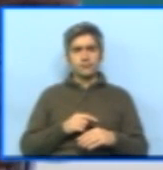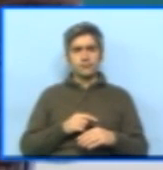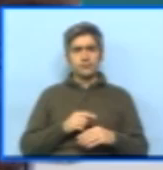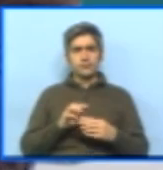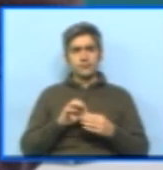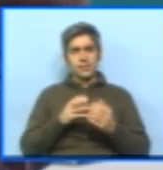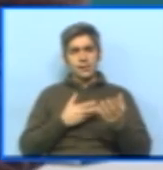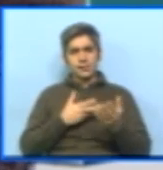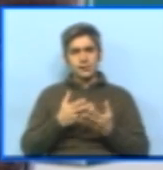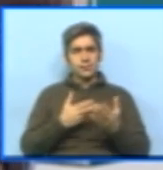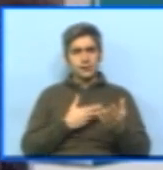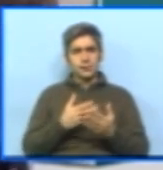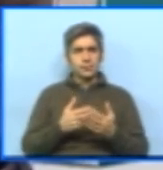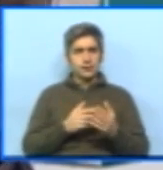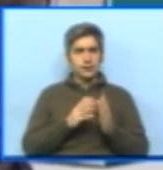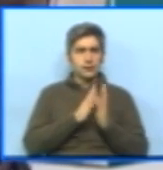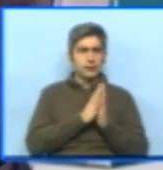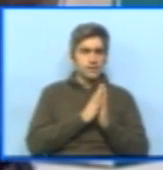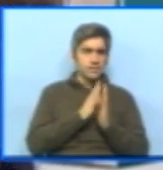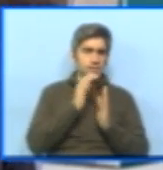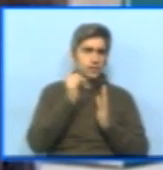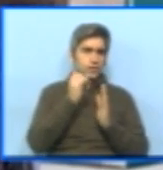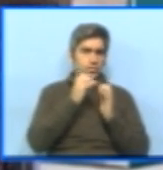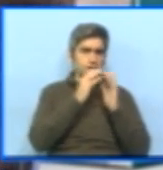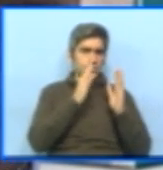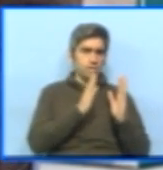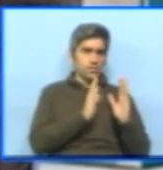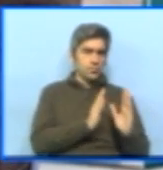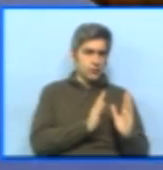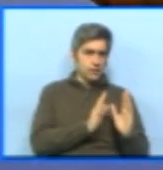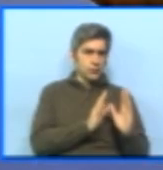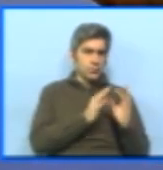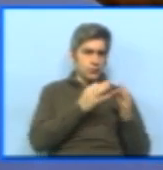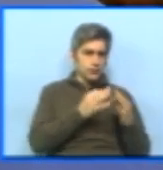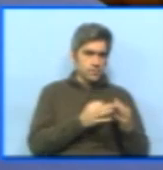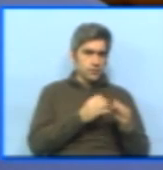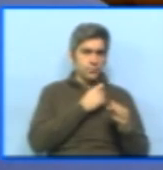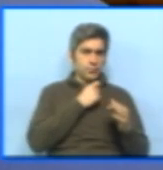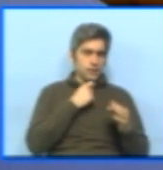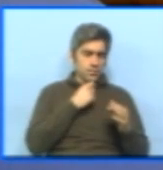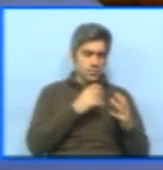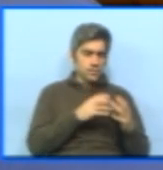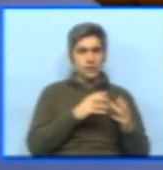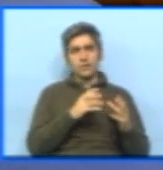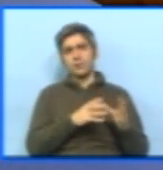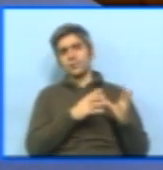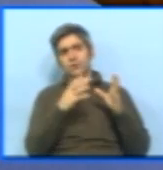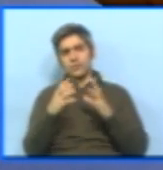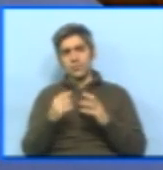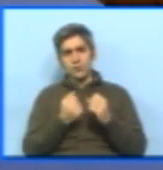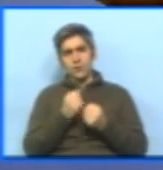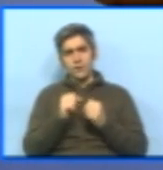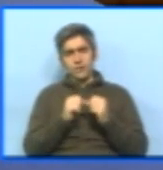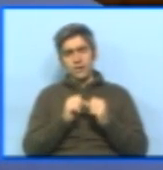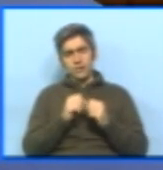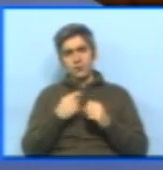esta relação entre a Igreja institucional, a Diocese e os padres e o